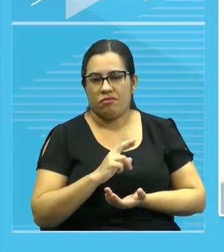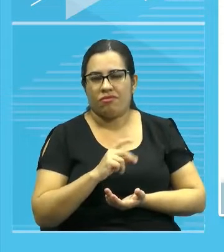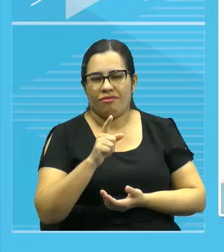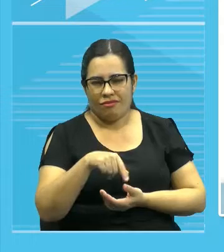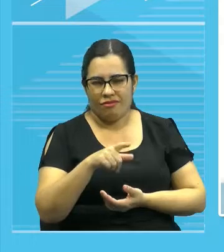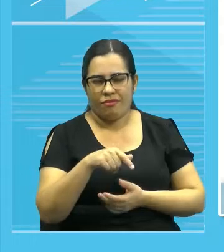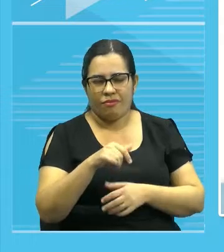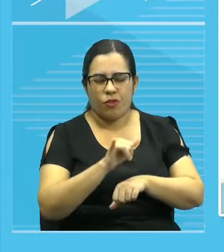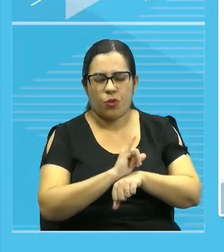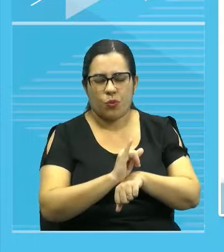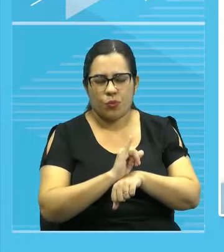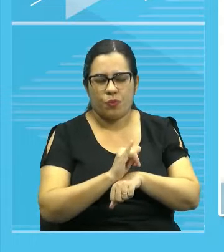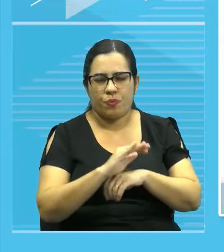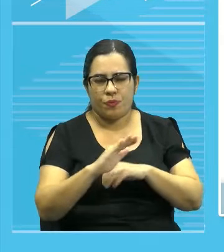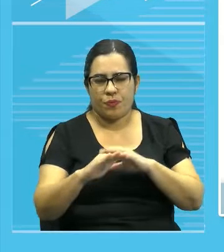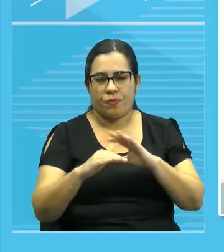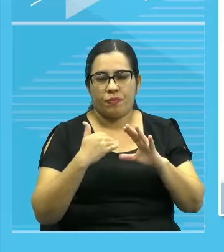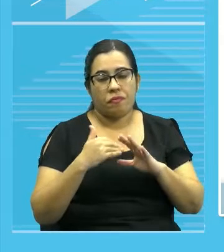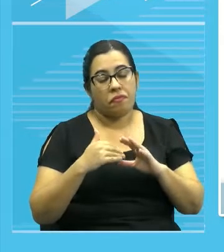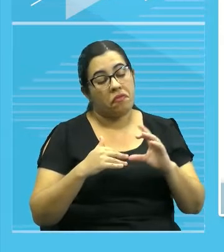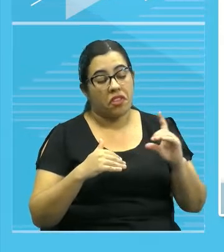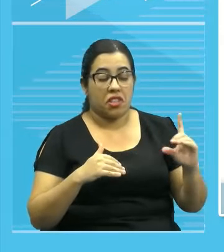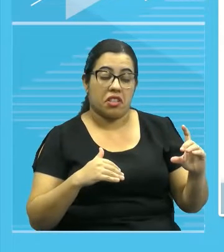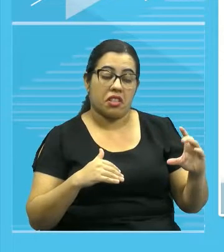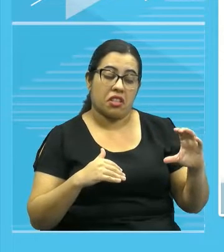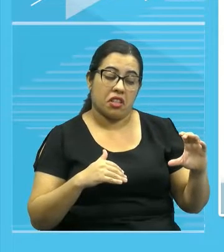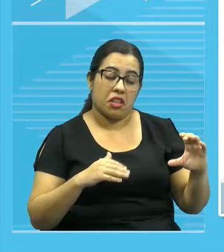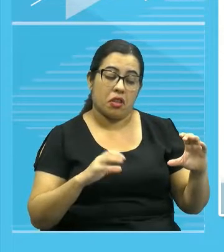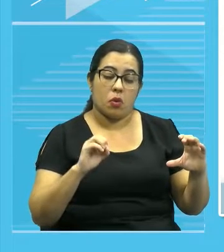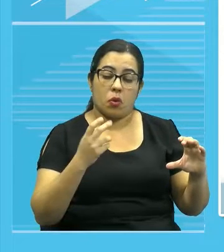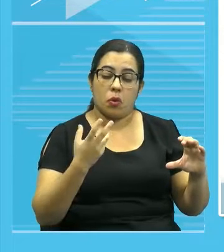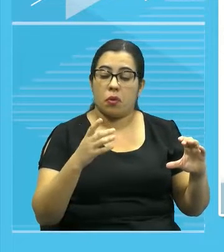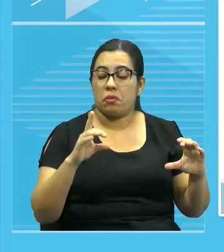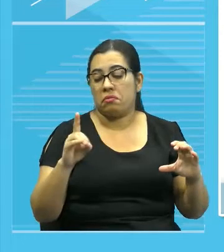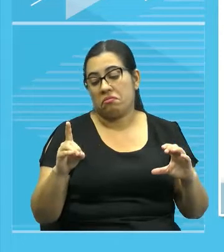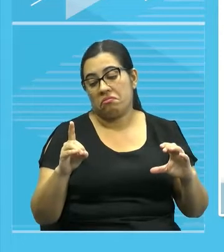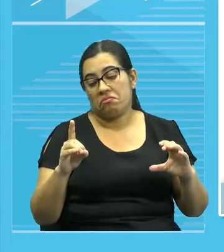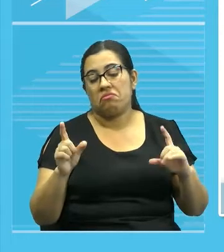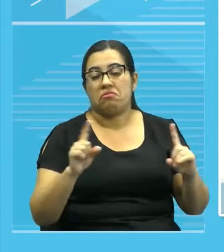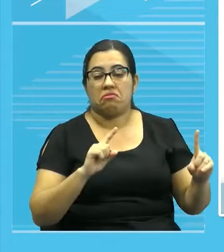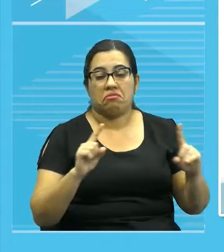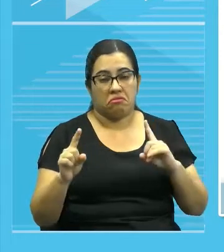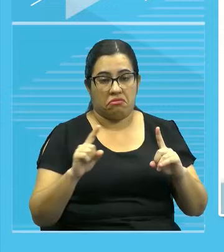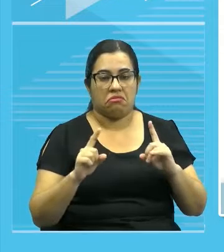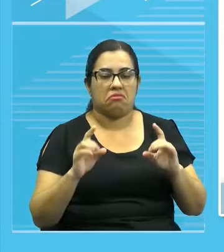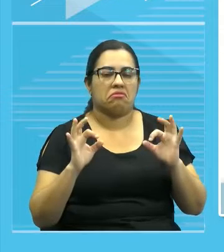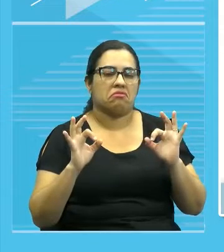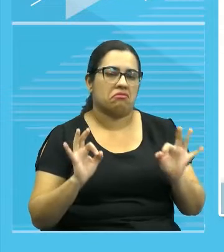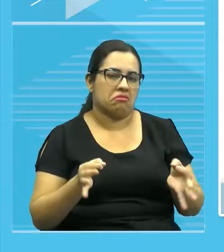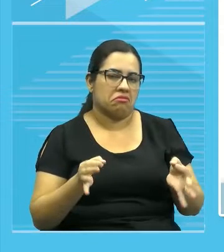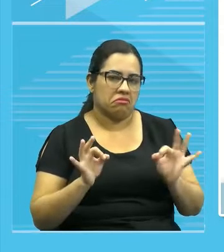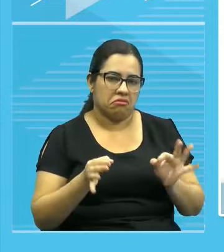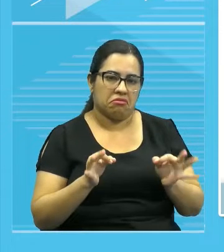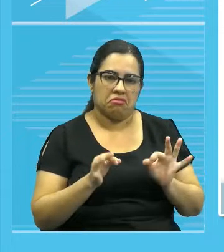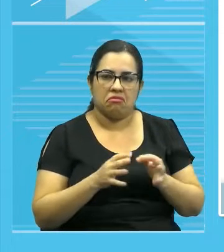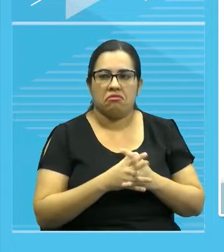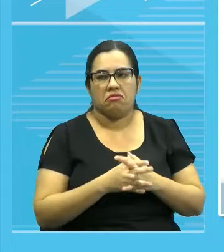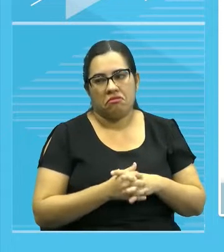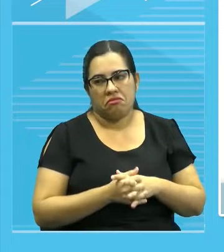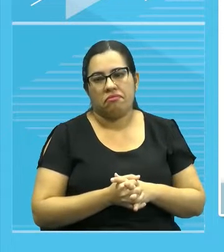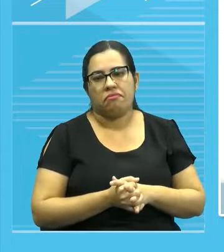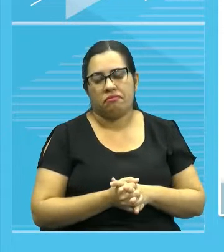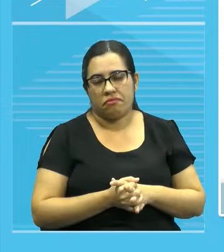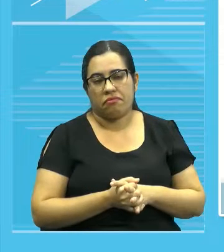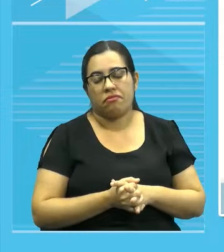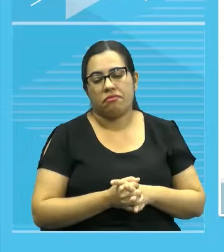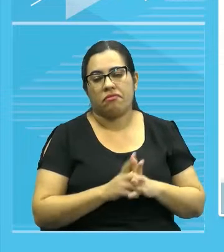e ele fala assim a letra C ou letra D E você tem razão ou é a letra C ou é a letra D tá já adiantando